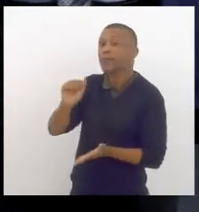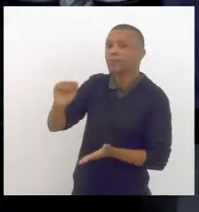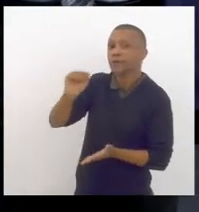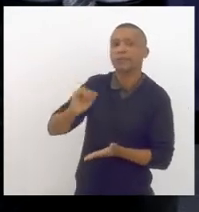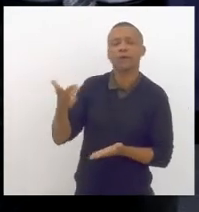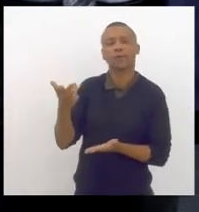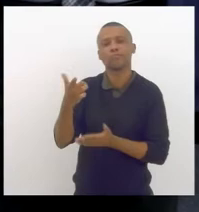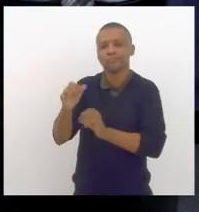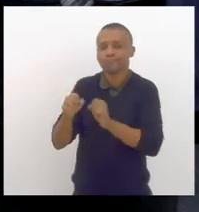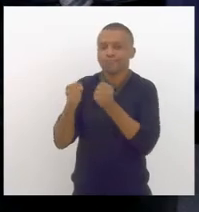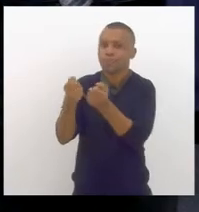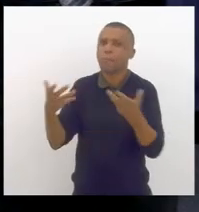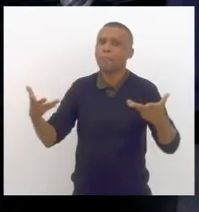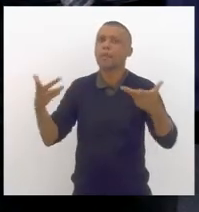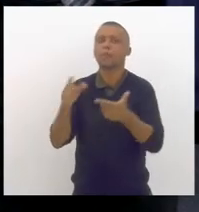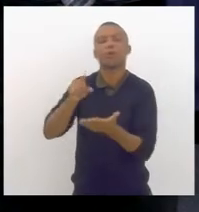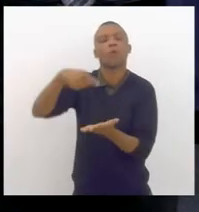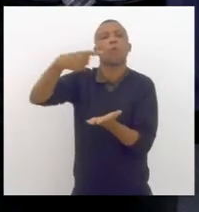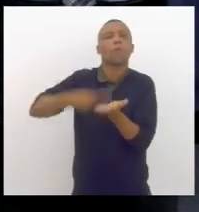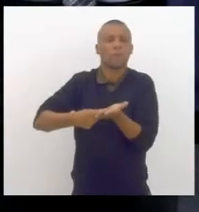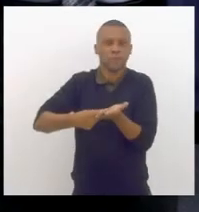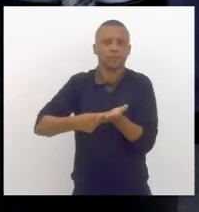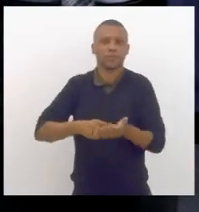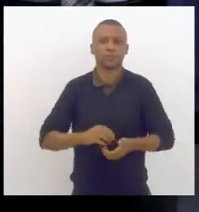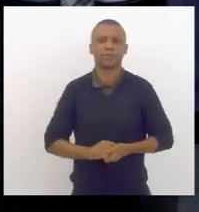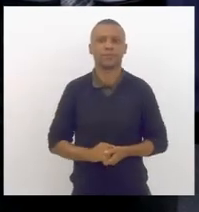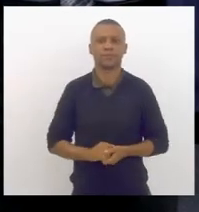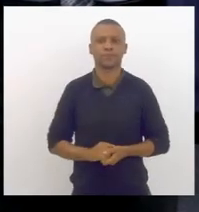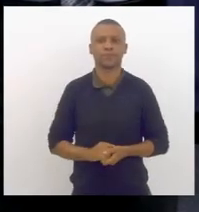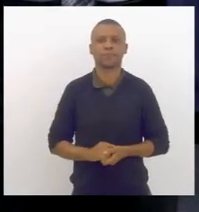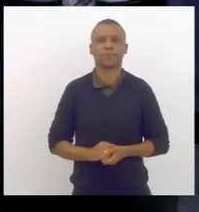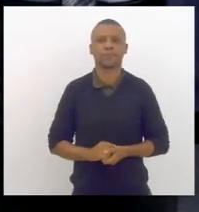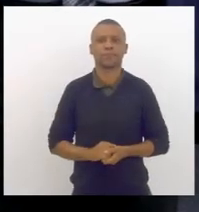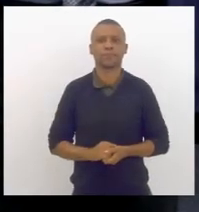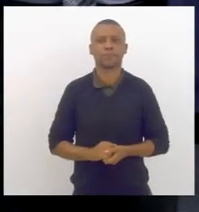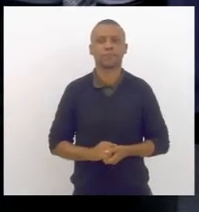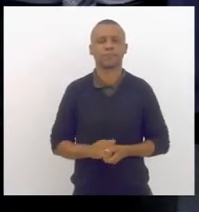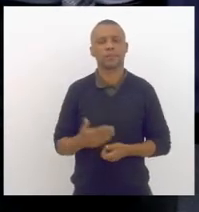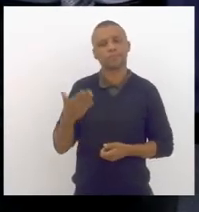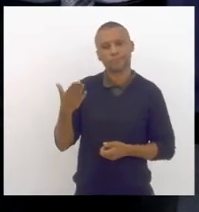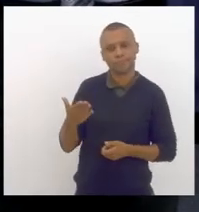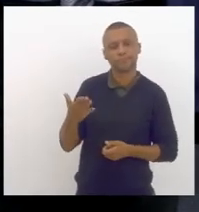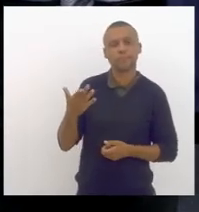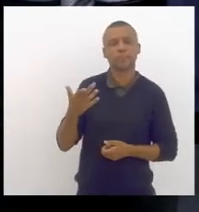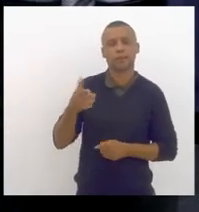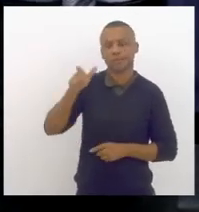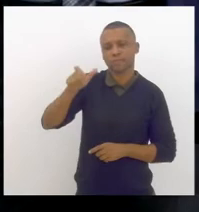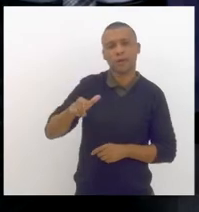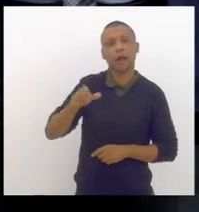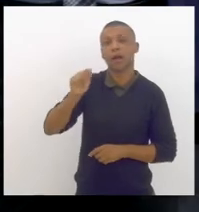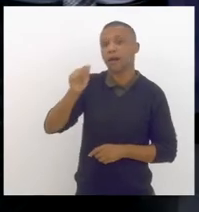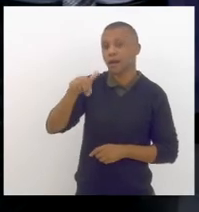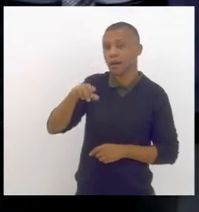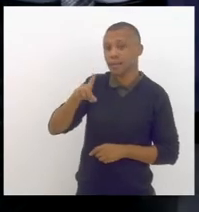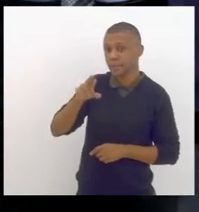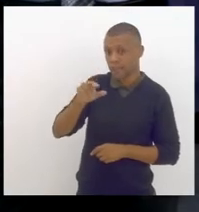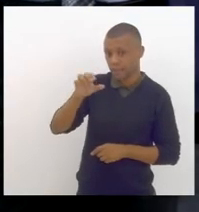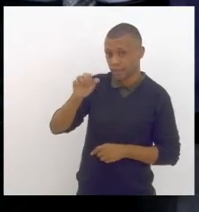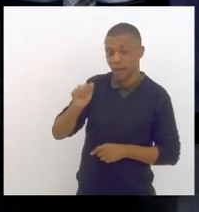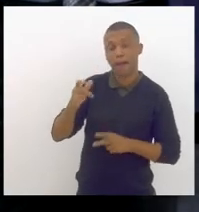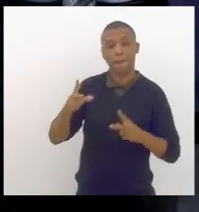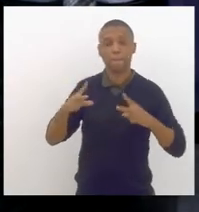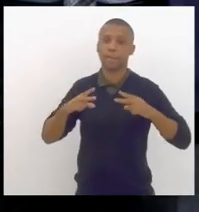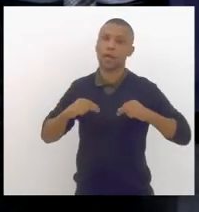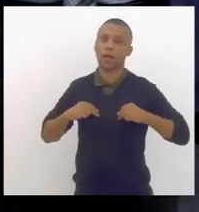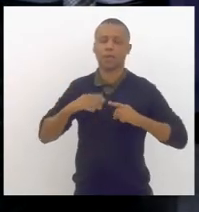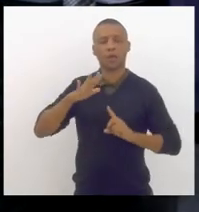defensora brilhante e comprometida que é, a doutora Andréa Sena merece essa homenagem